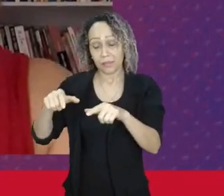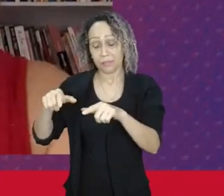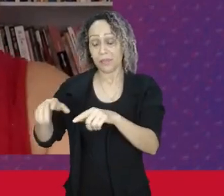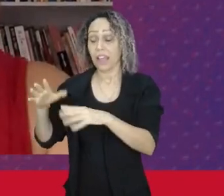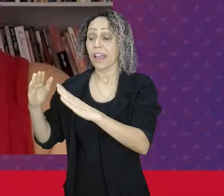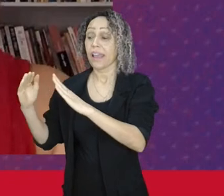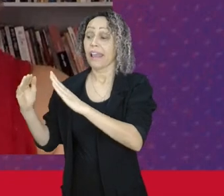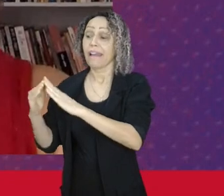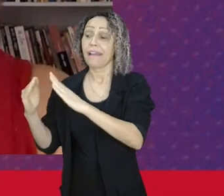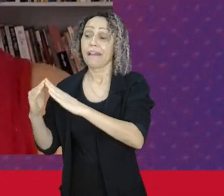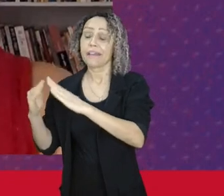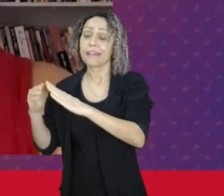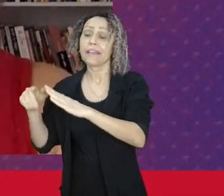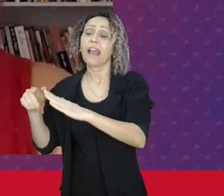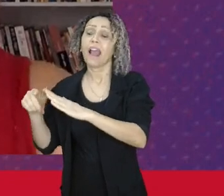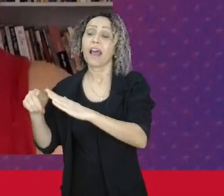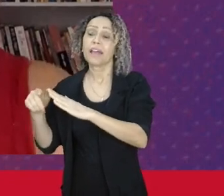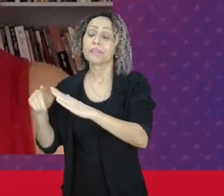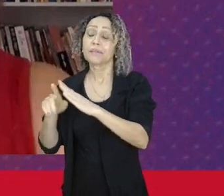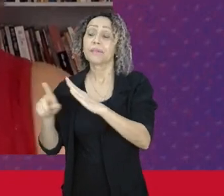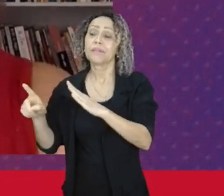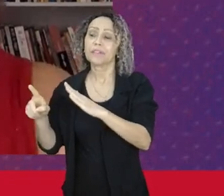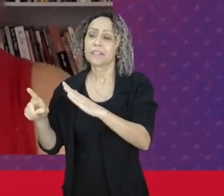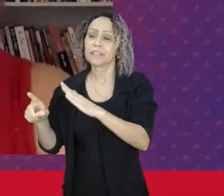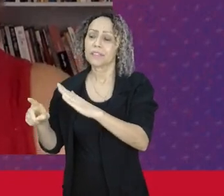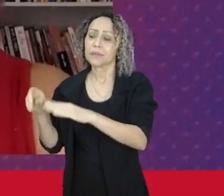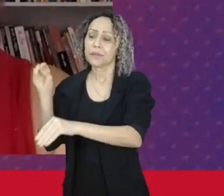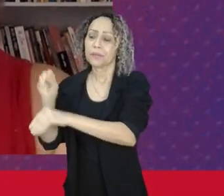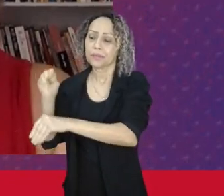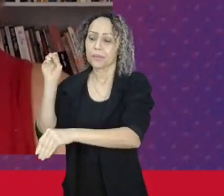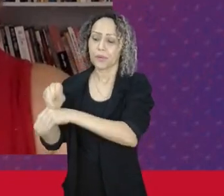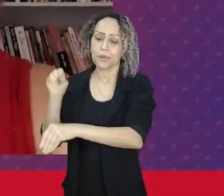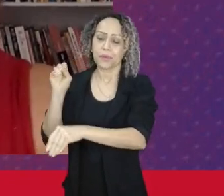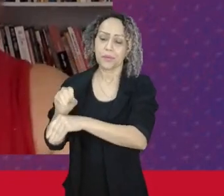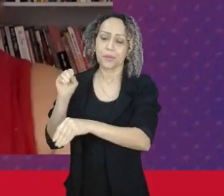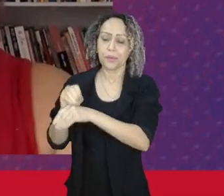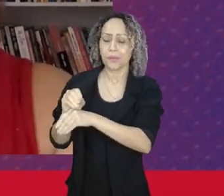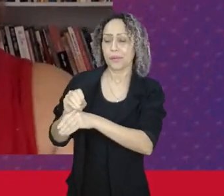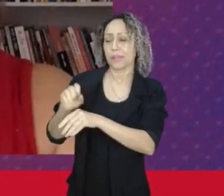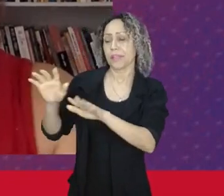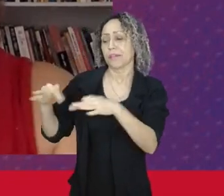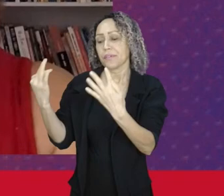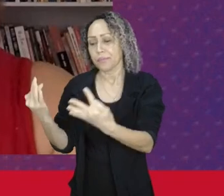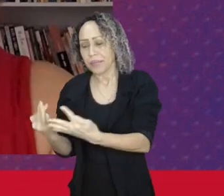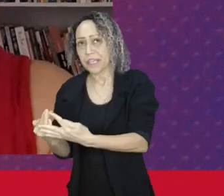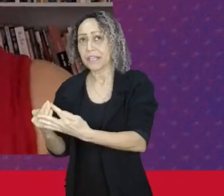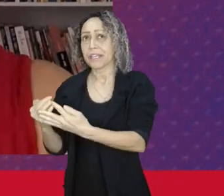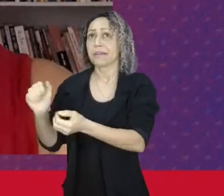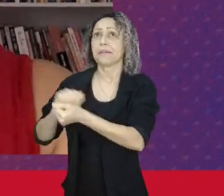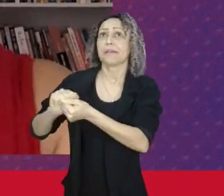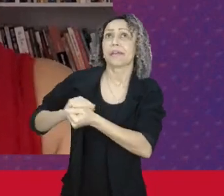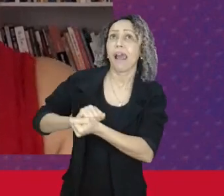familiares. Isso traz profundas diferenças na cidade, né? E o